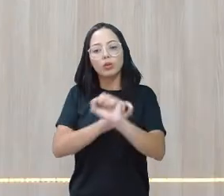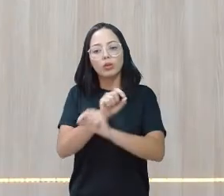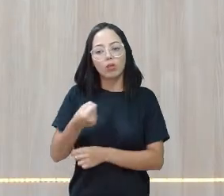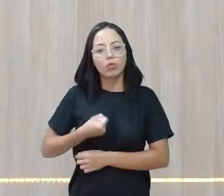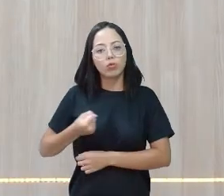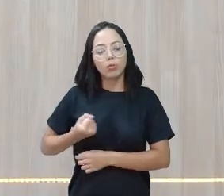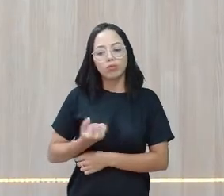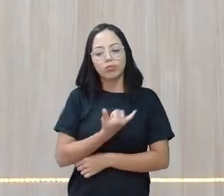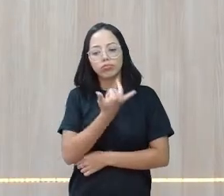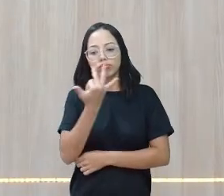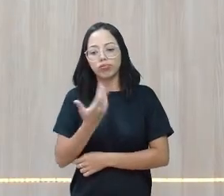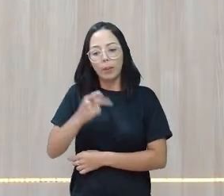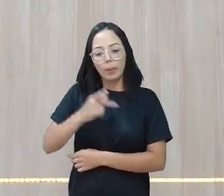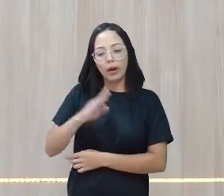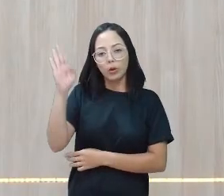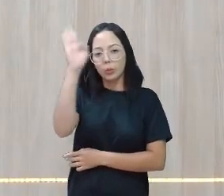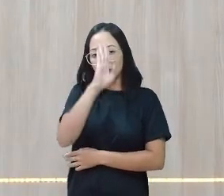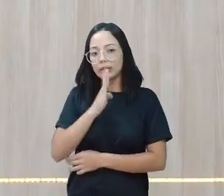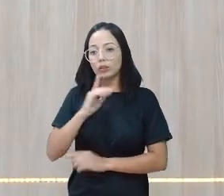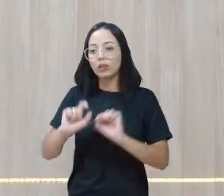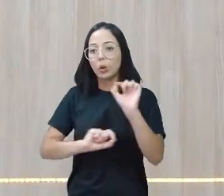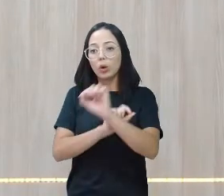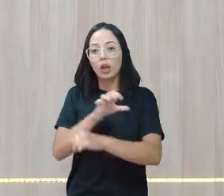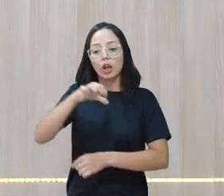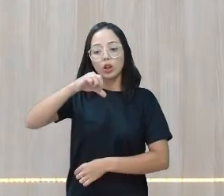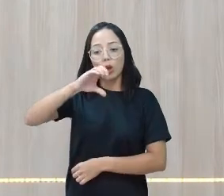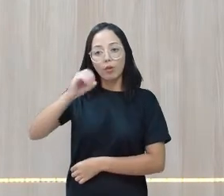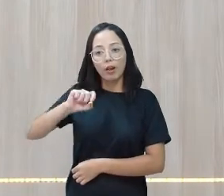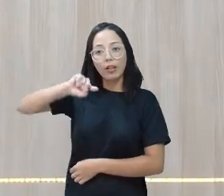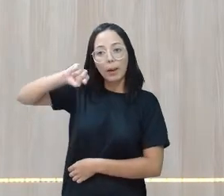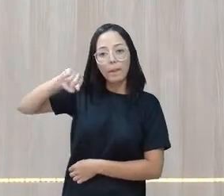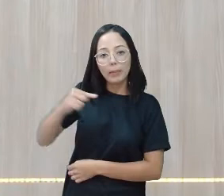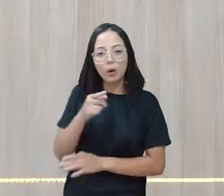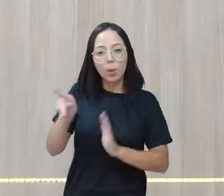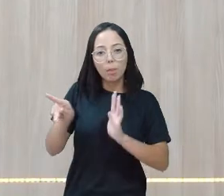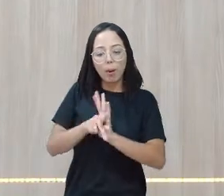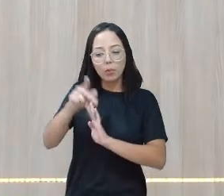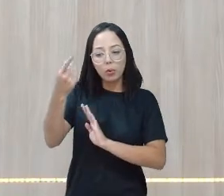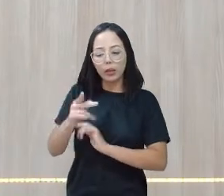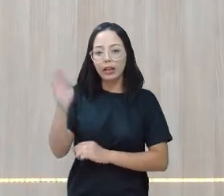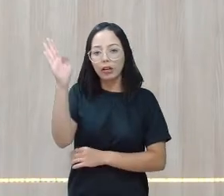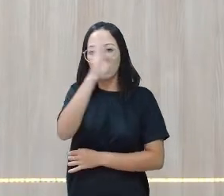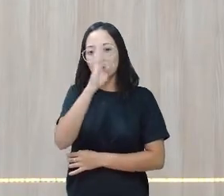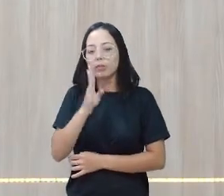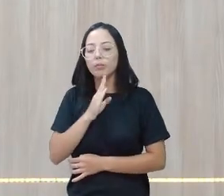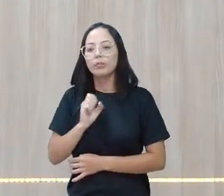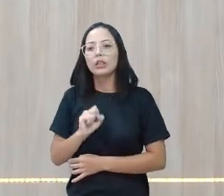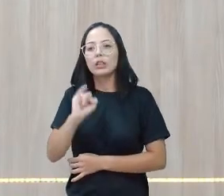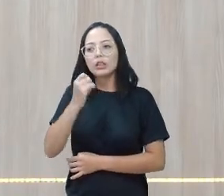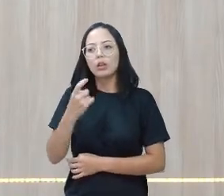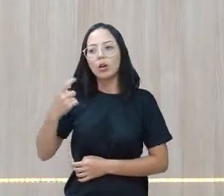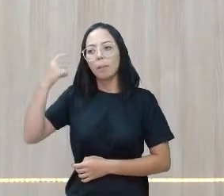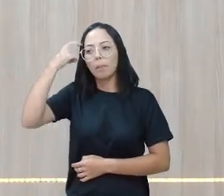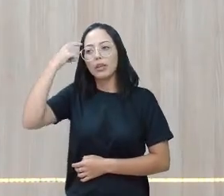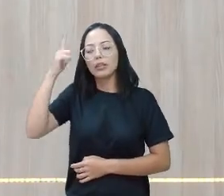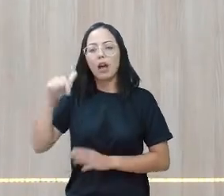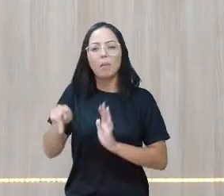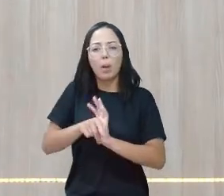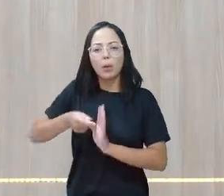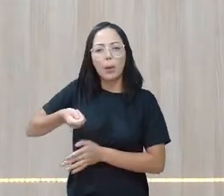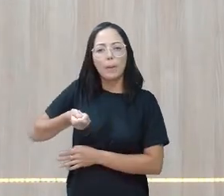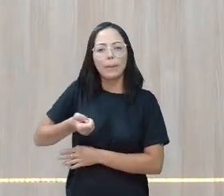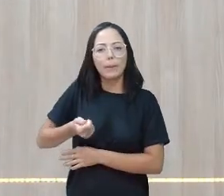no Brasil, acredita-se que existam 90 mil sinestetas no Brasil. Se a gente pensar no Brasil inteiro, é pouca gente,